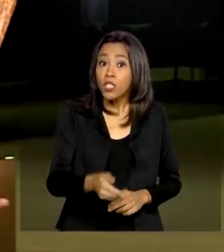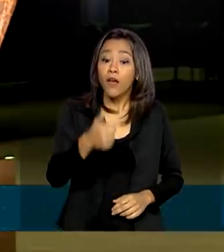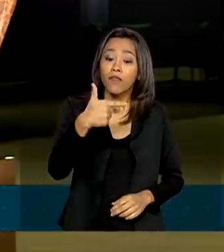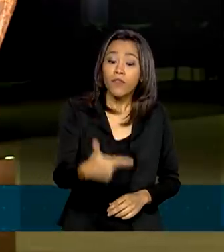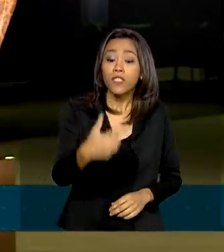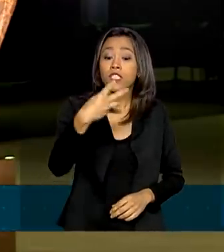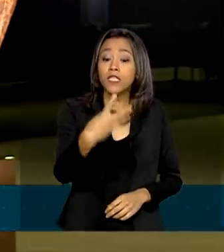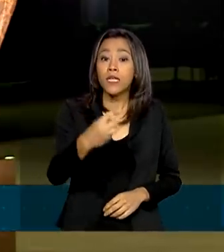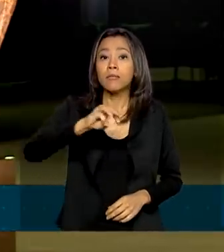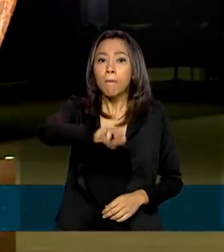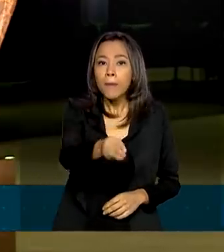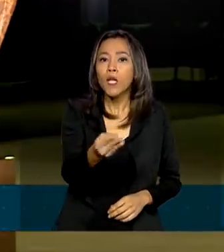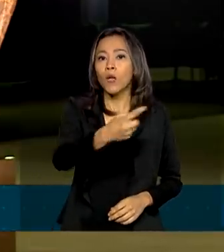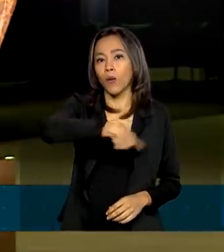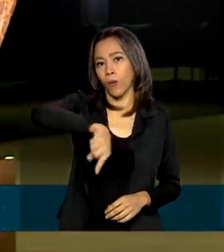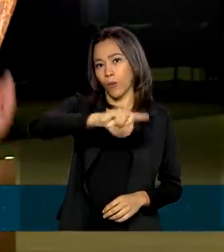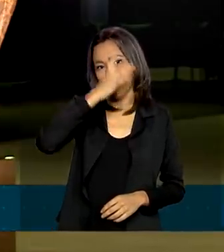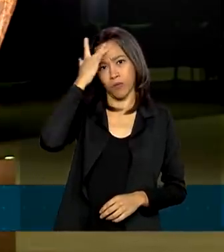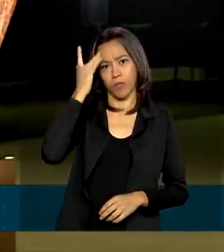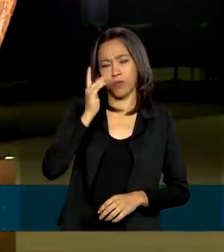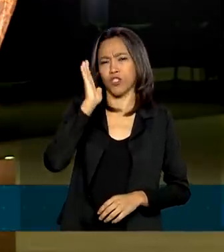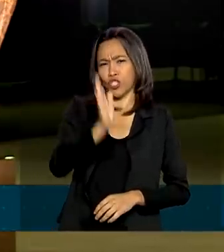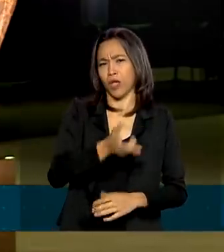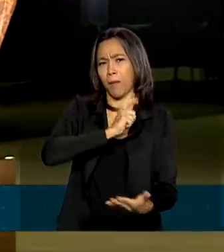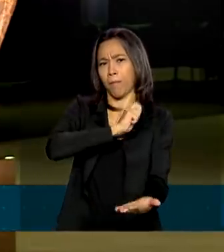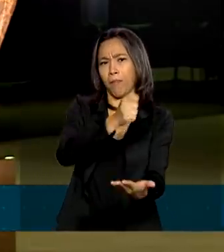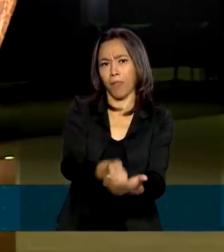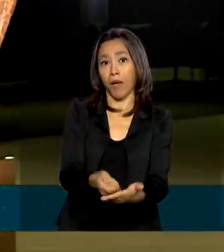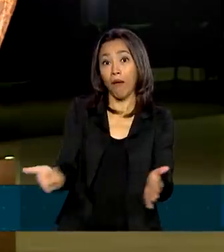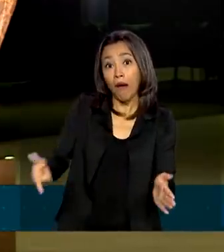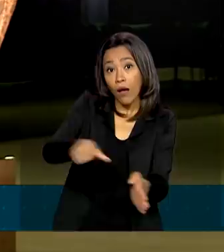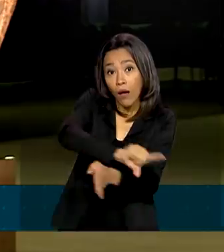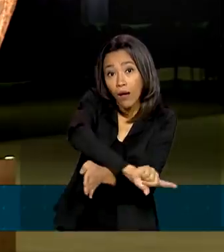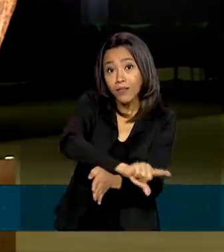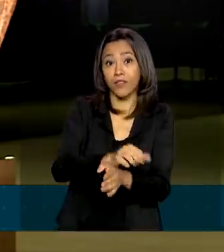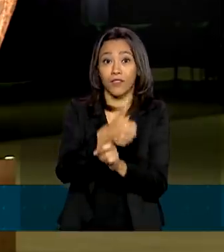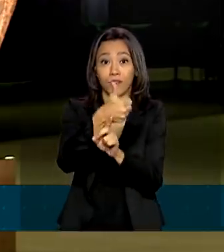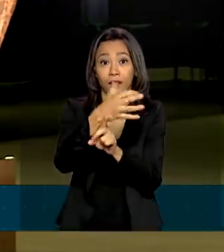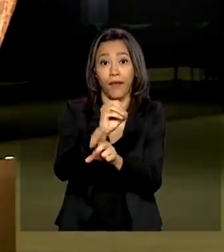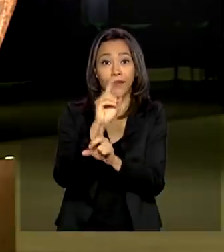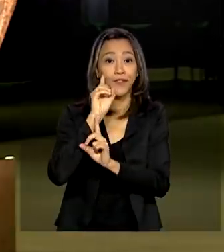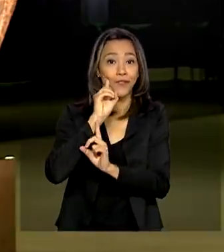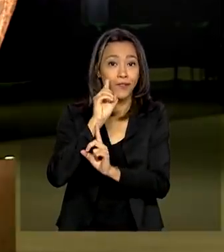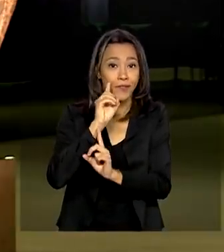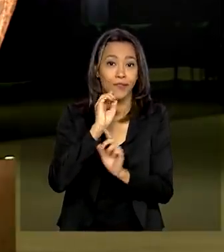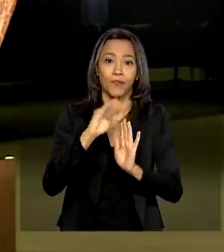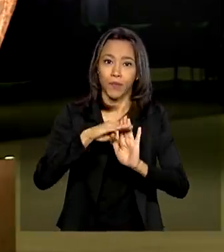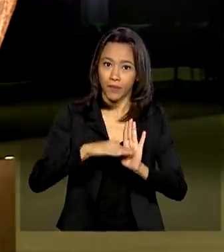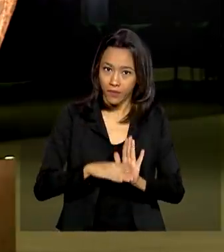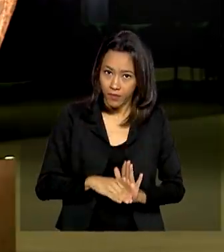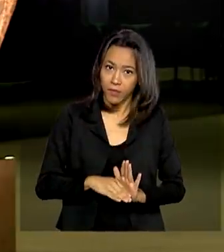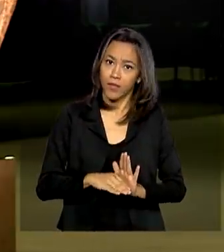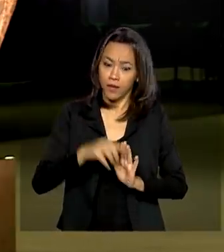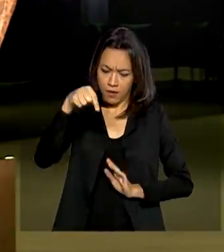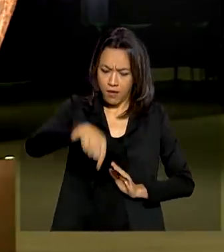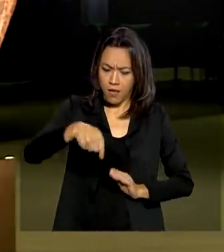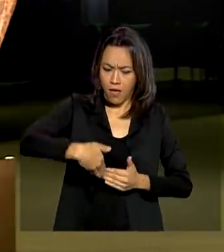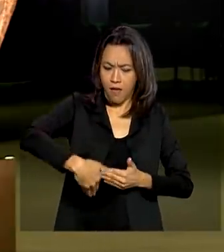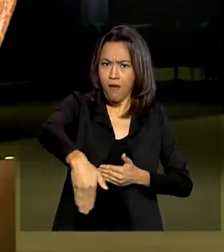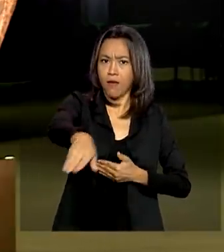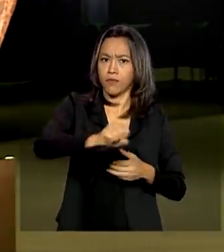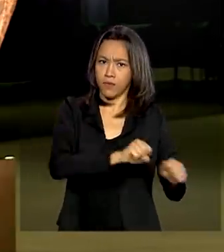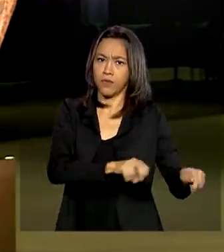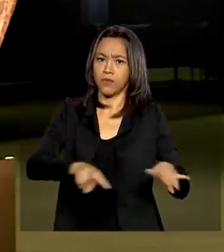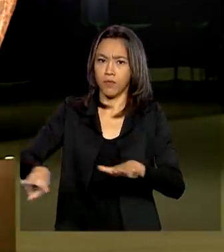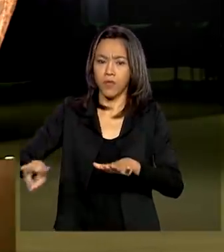milhões de brasileiros pagos antes de fechar 10 dias do programa. E esta semana, agora, nós devemos